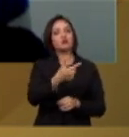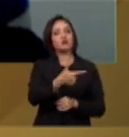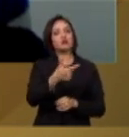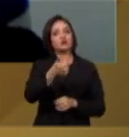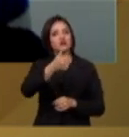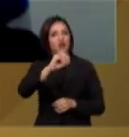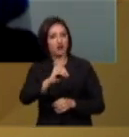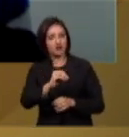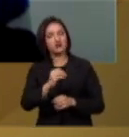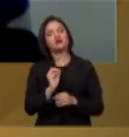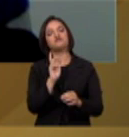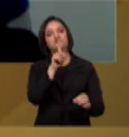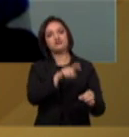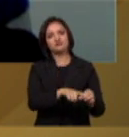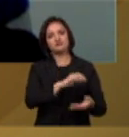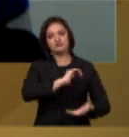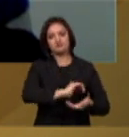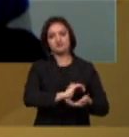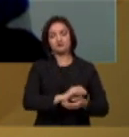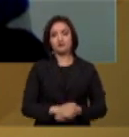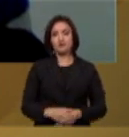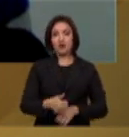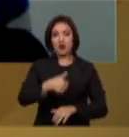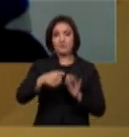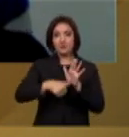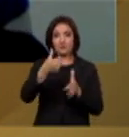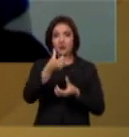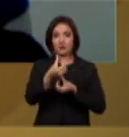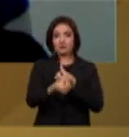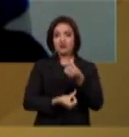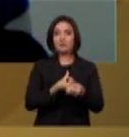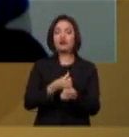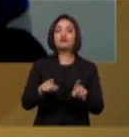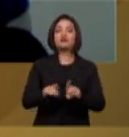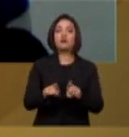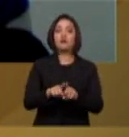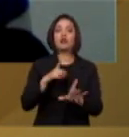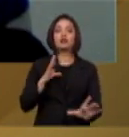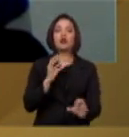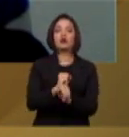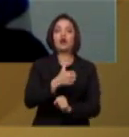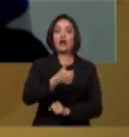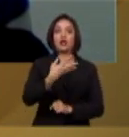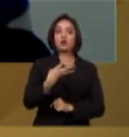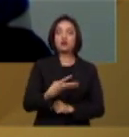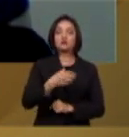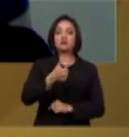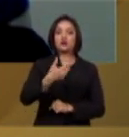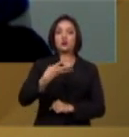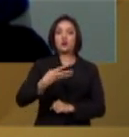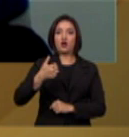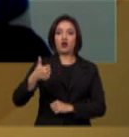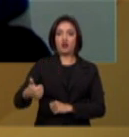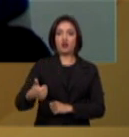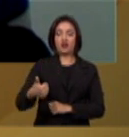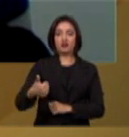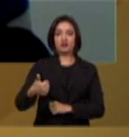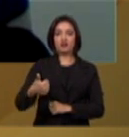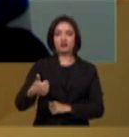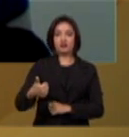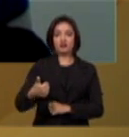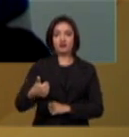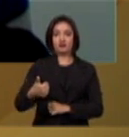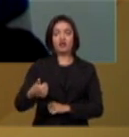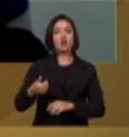13.210. No primeiro semestre, também temos contabilizados 14.141 manifestações dirigidas